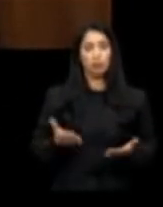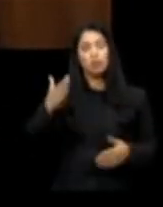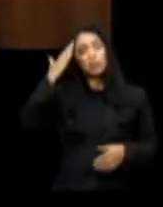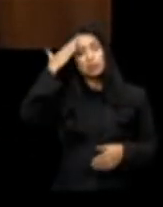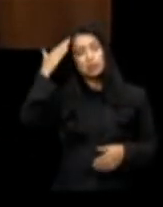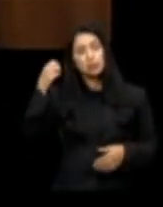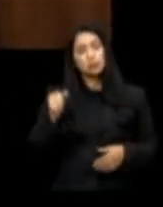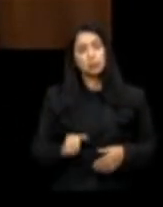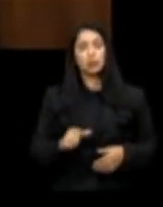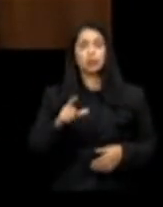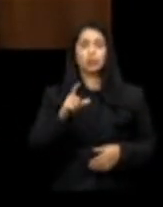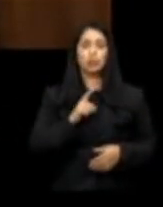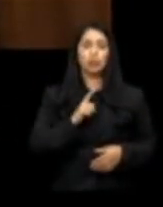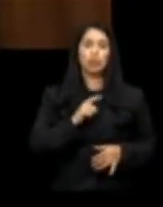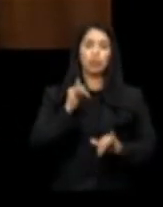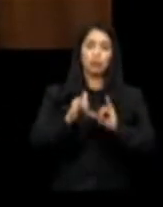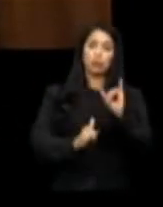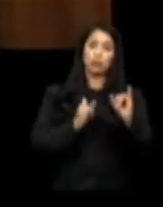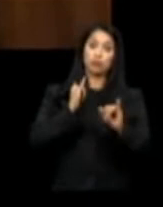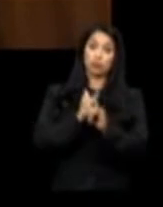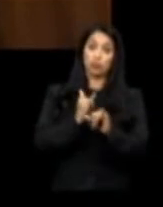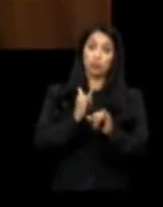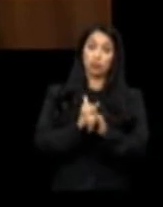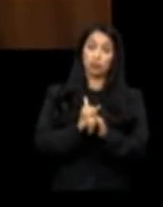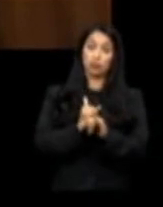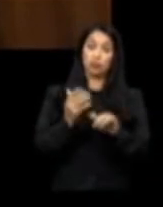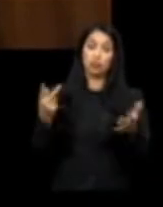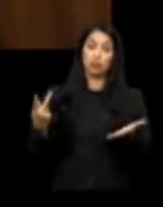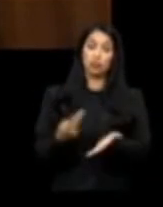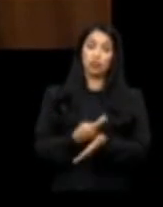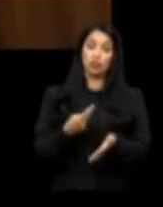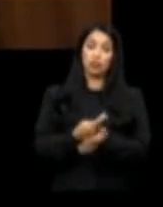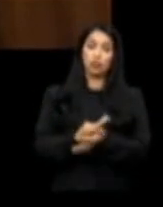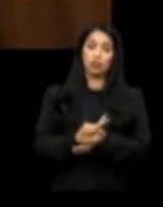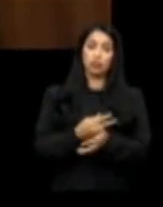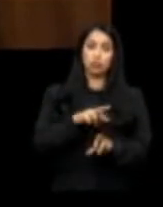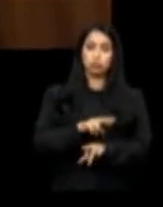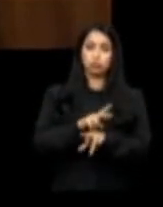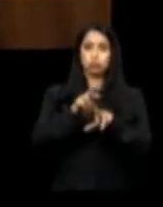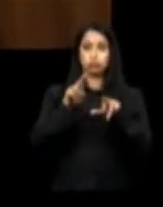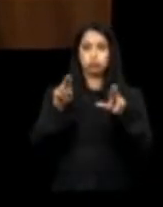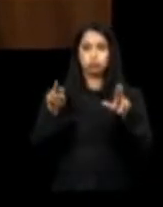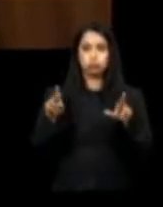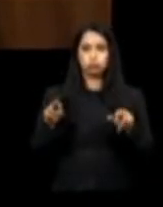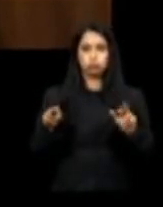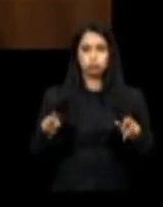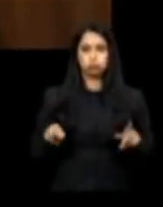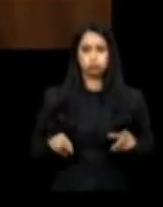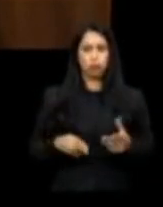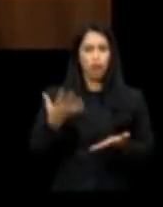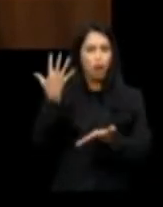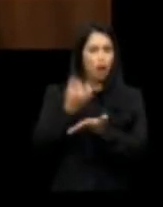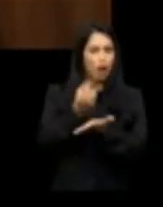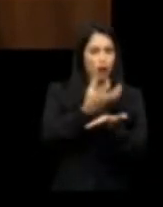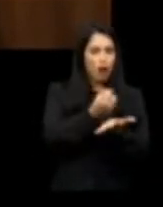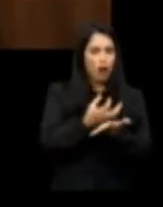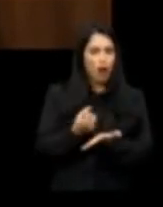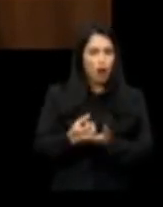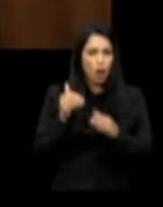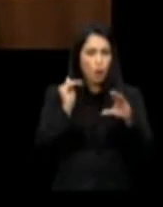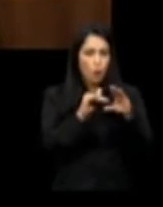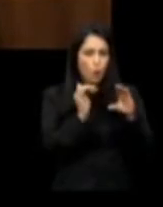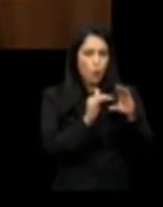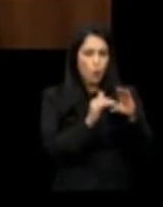que os espaços digitais são controlados por agentes econômicos dotados de alta capacidade de coleta,